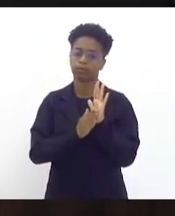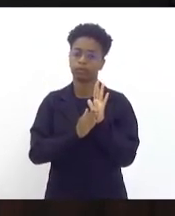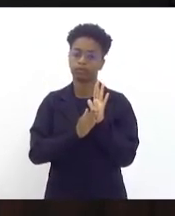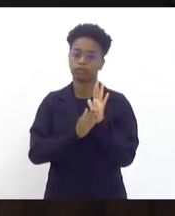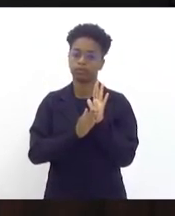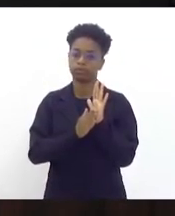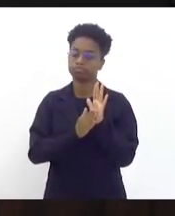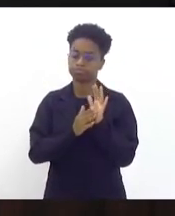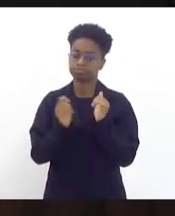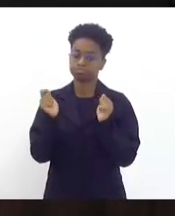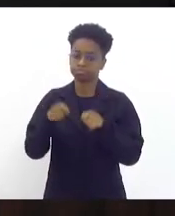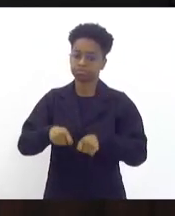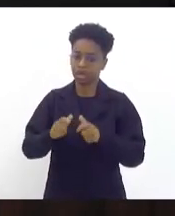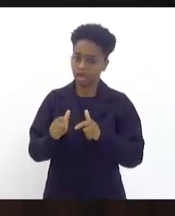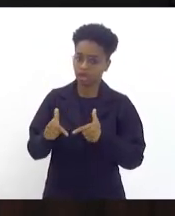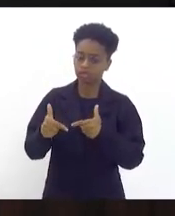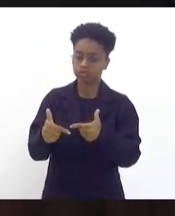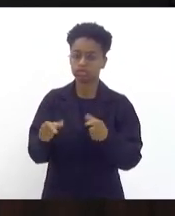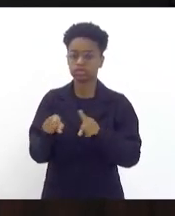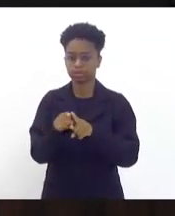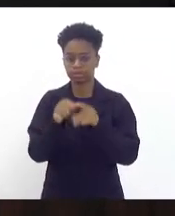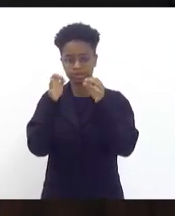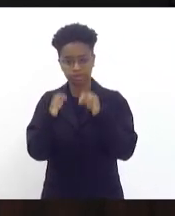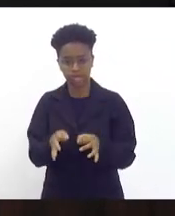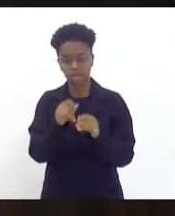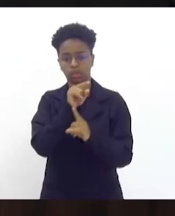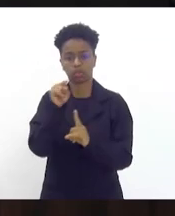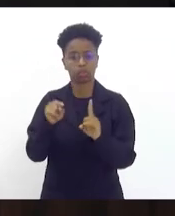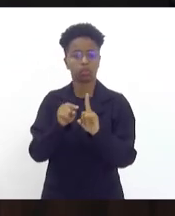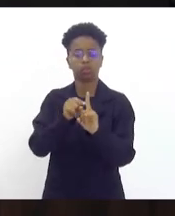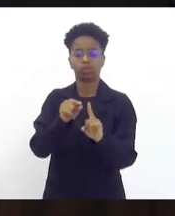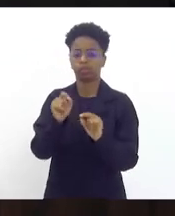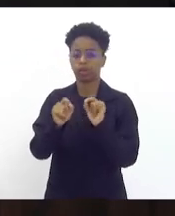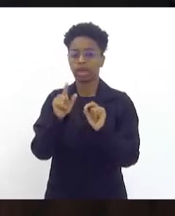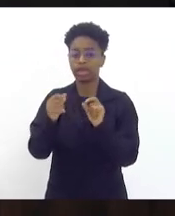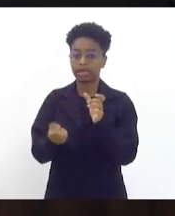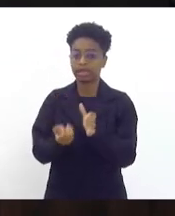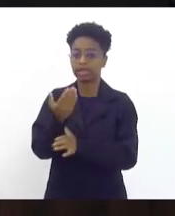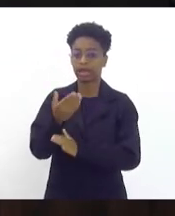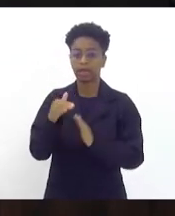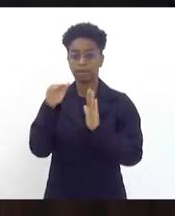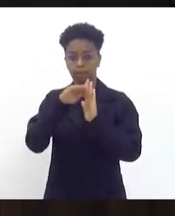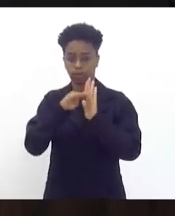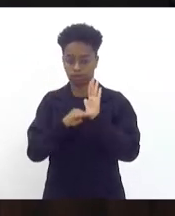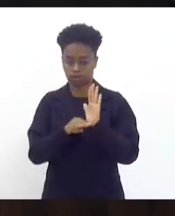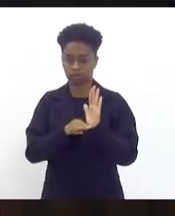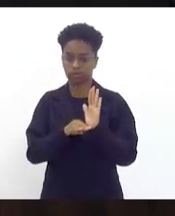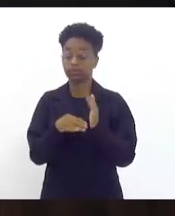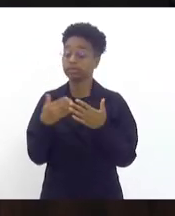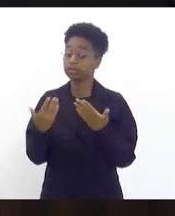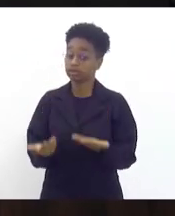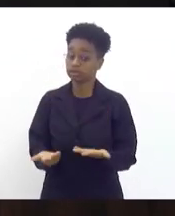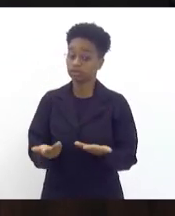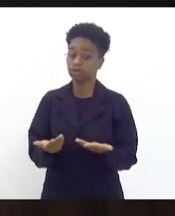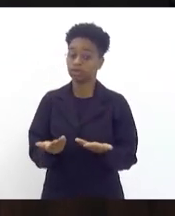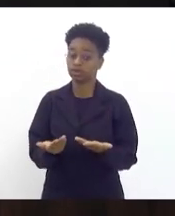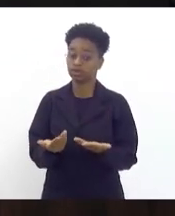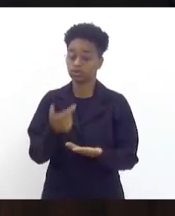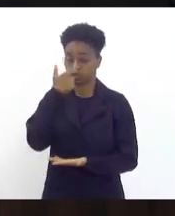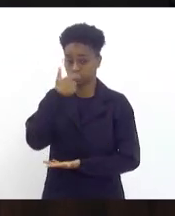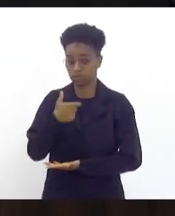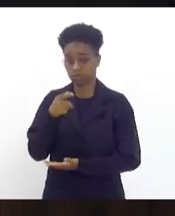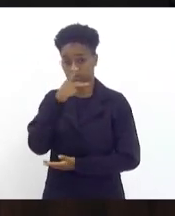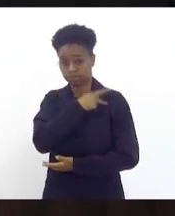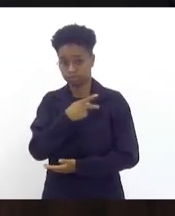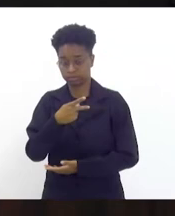exequíveis propostas concretas objetivas que é a criação de um programa Então como o presidente